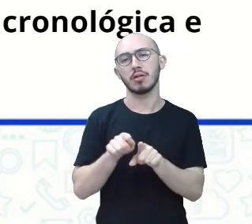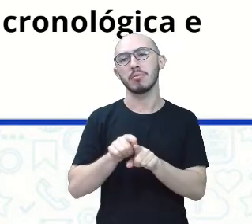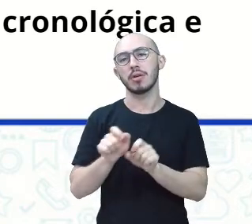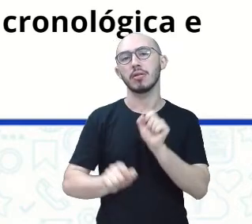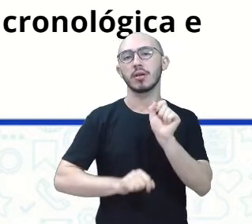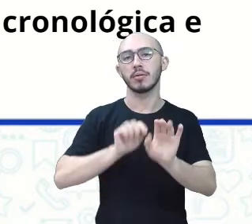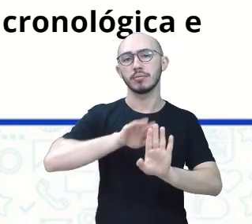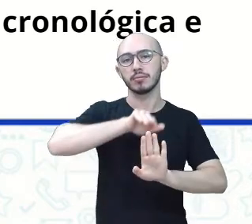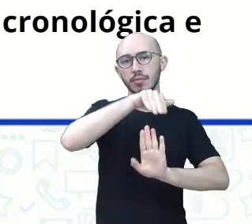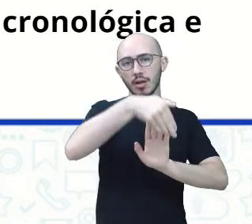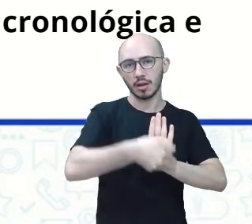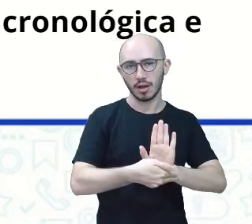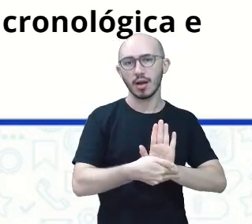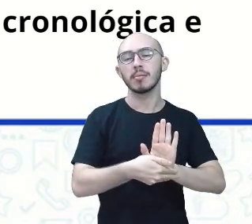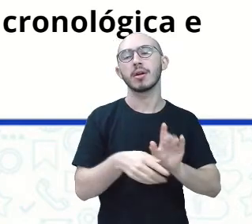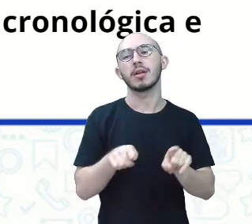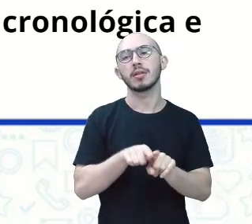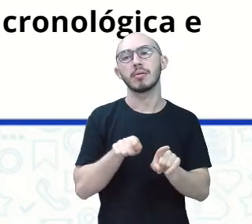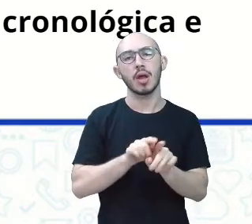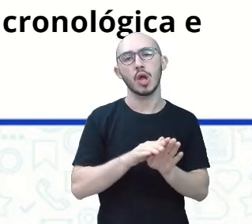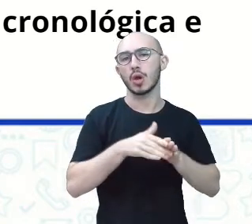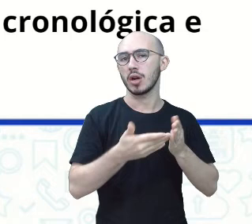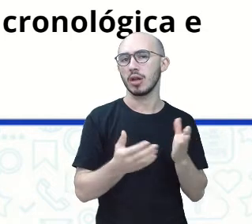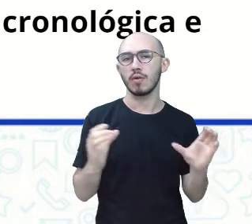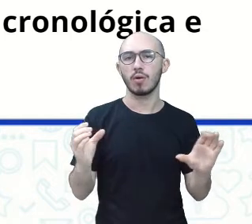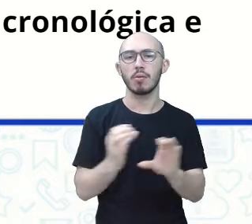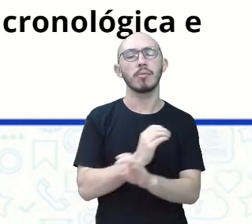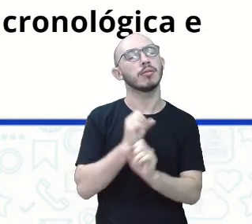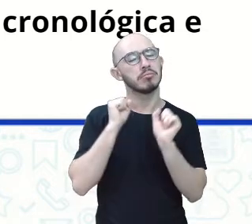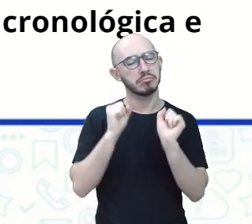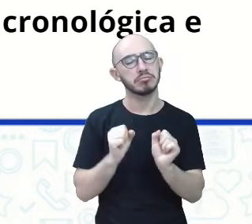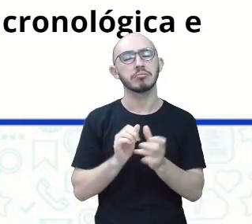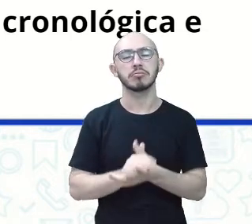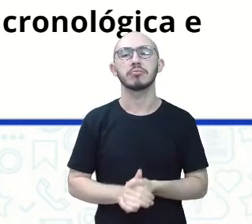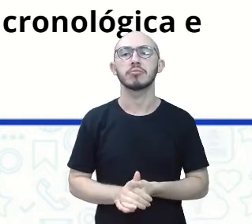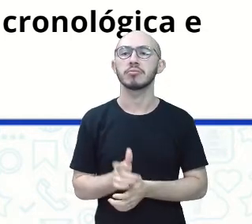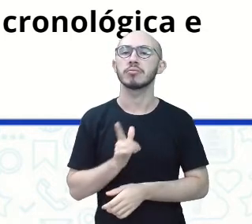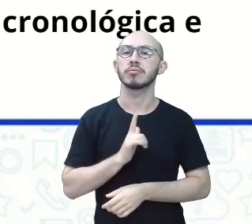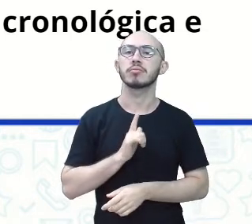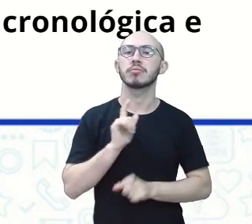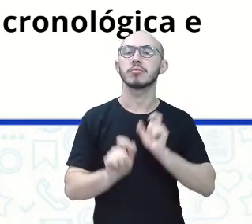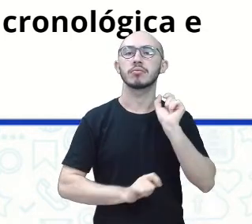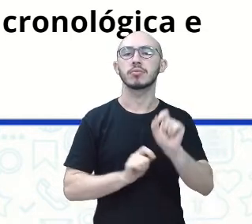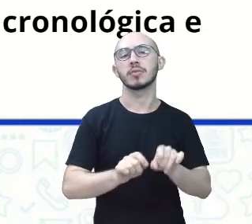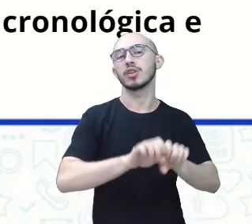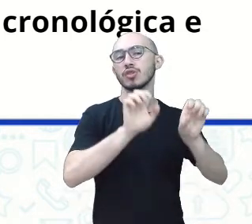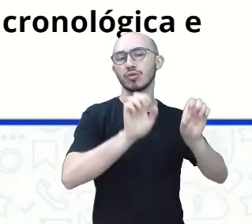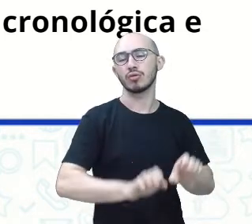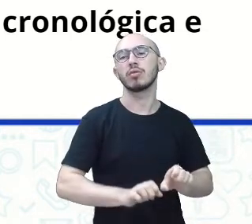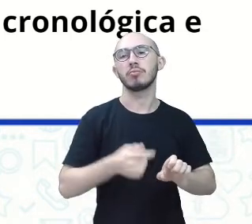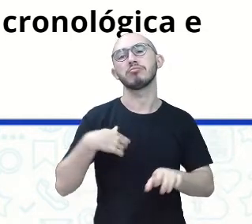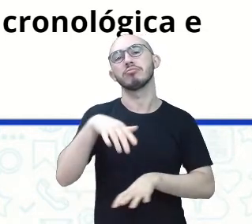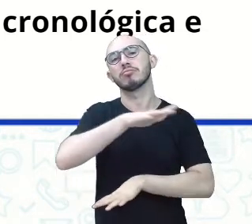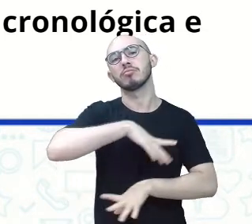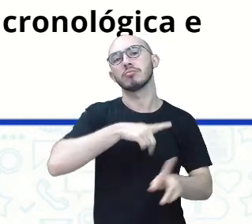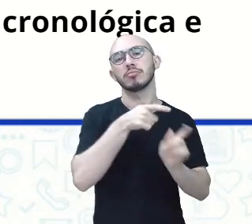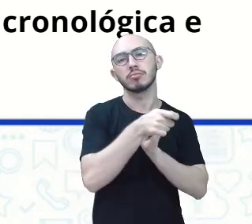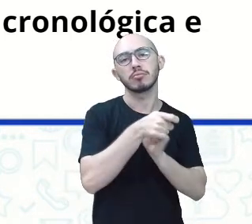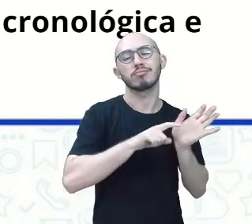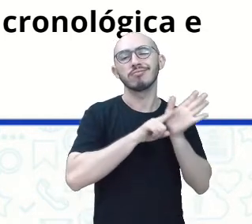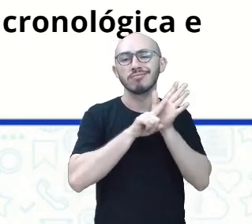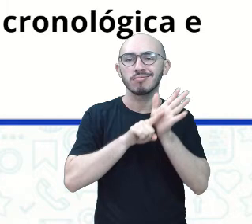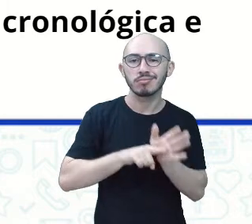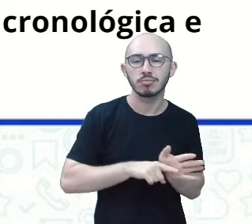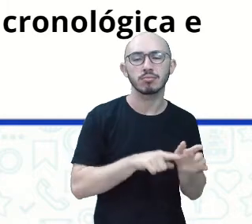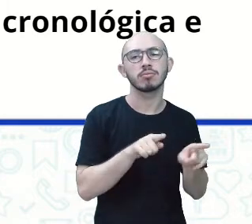capa ou mesmo num livro inteiro, pessoal. Possuem estrutura jornalística,